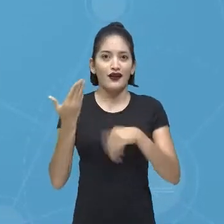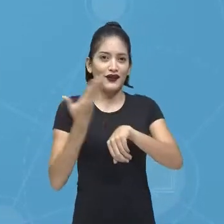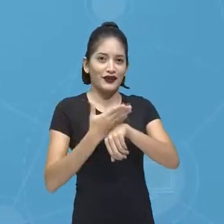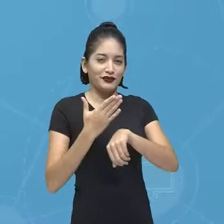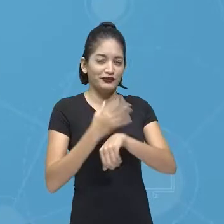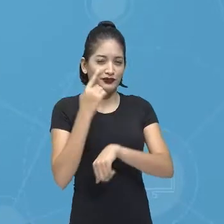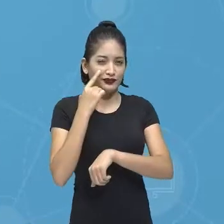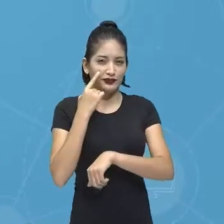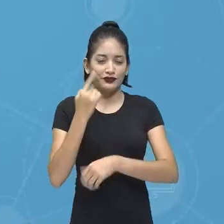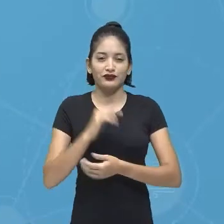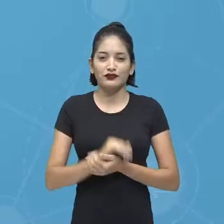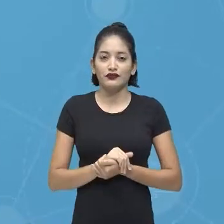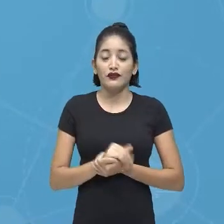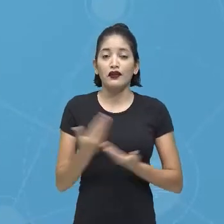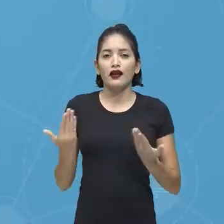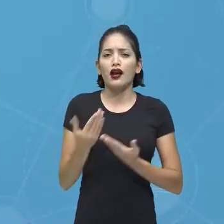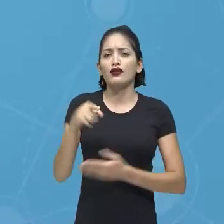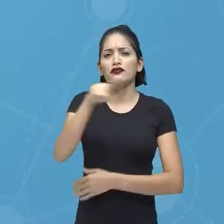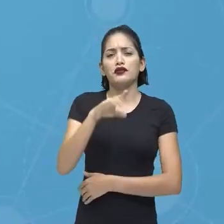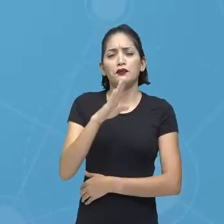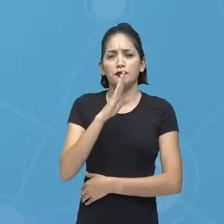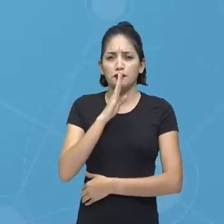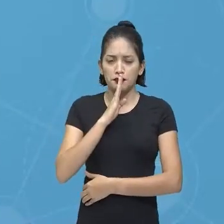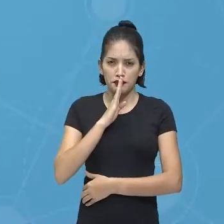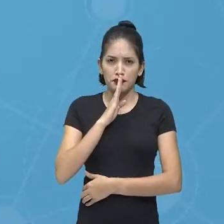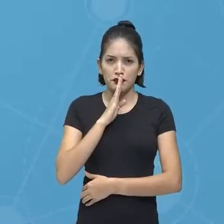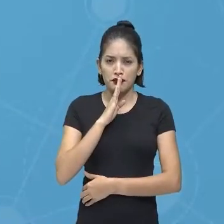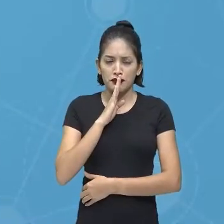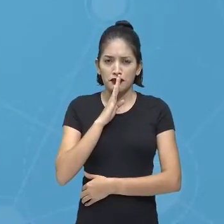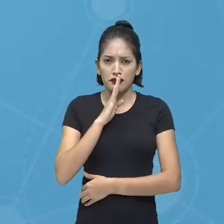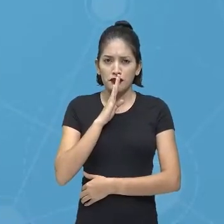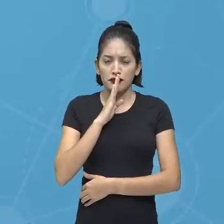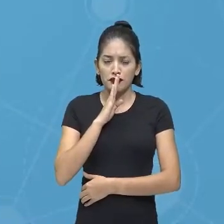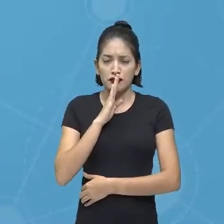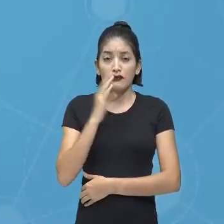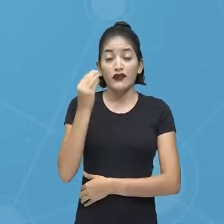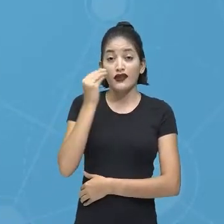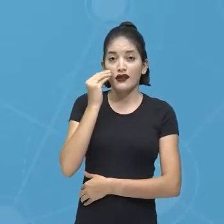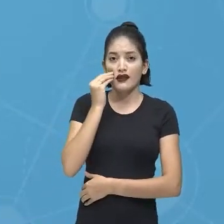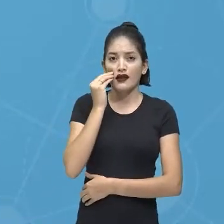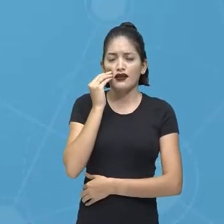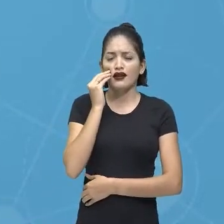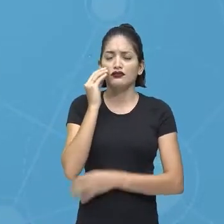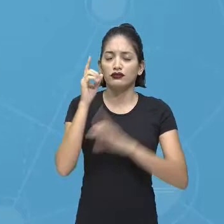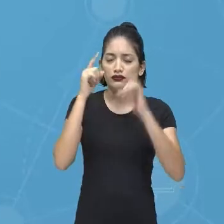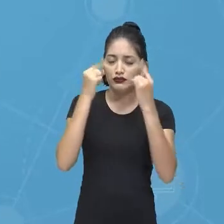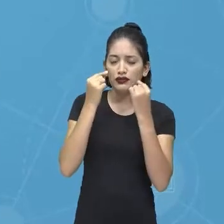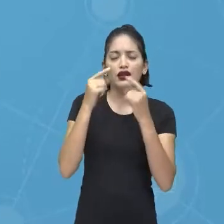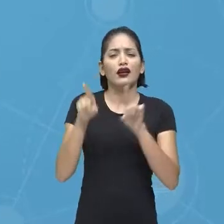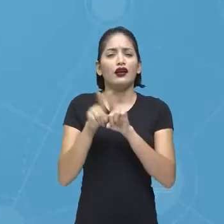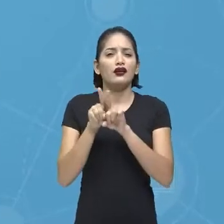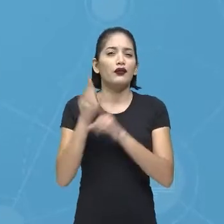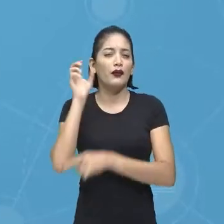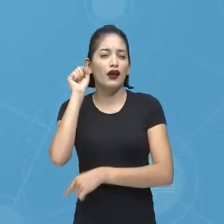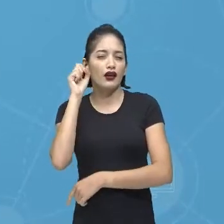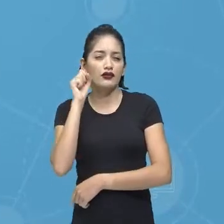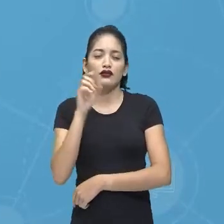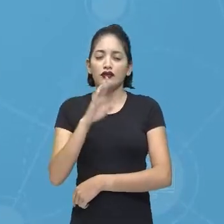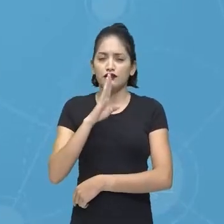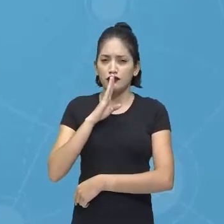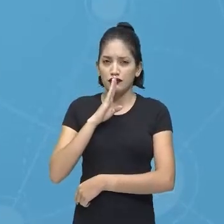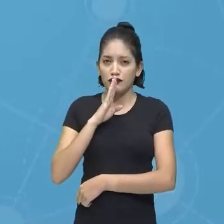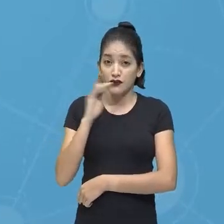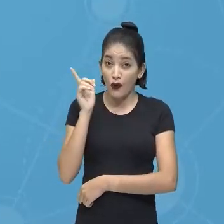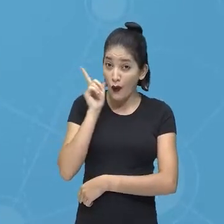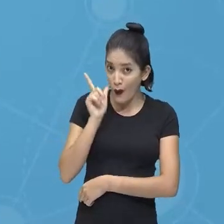aí? Fiquem em silêncio. Tentem fechar os olhos e tentar escutar o silêncio. Será que